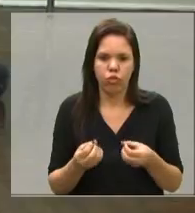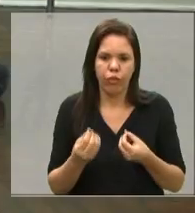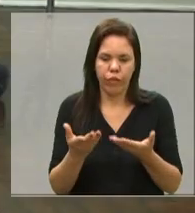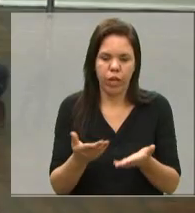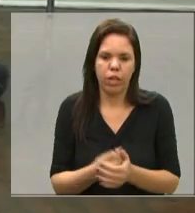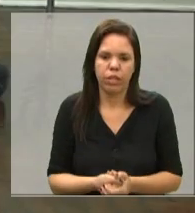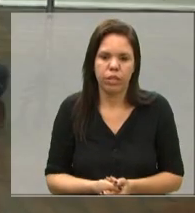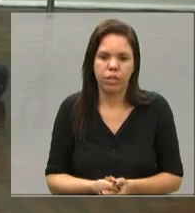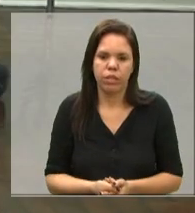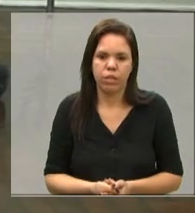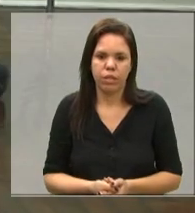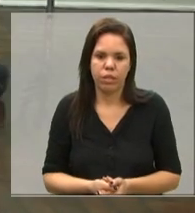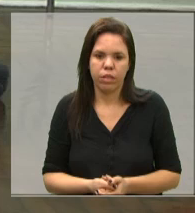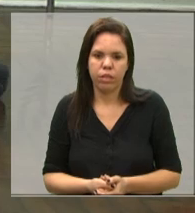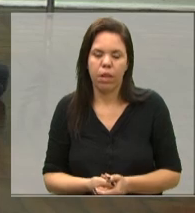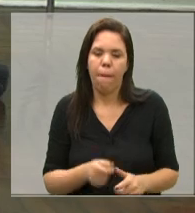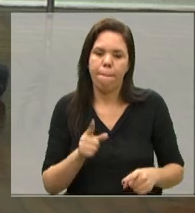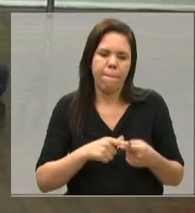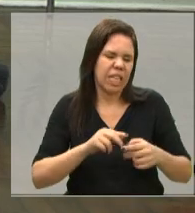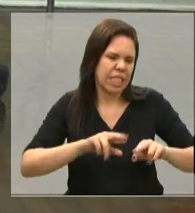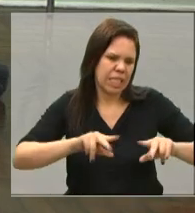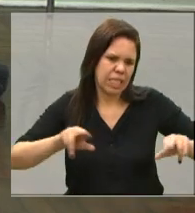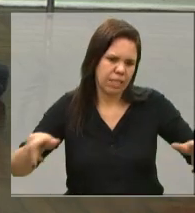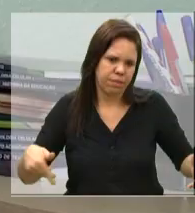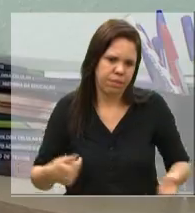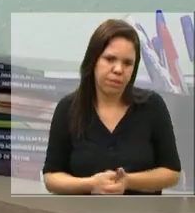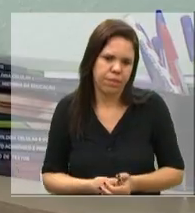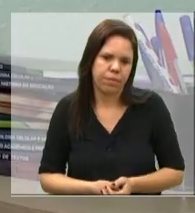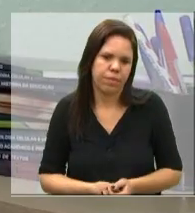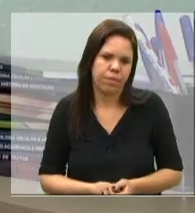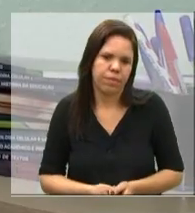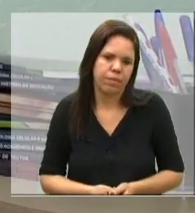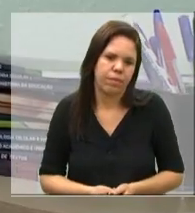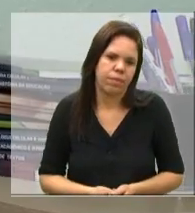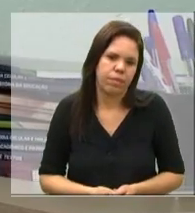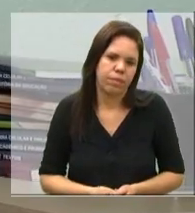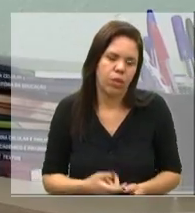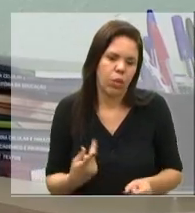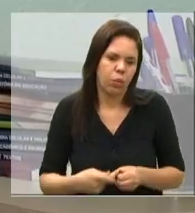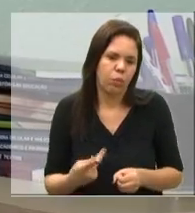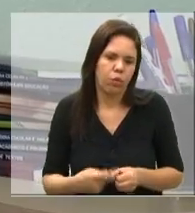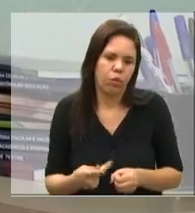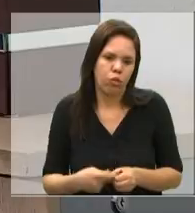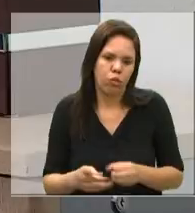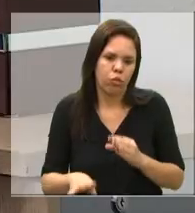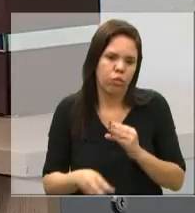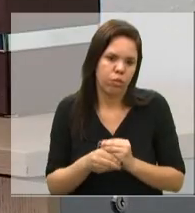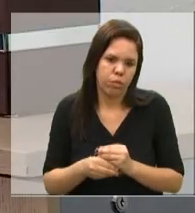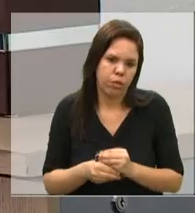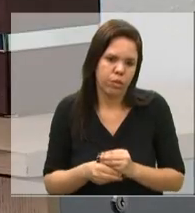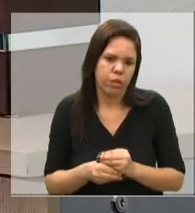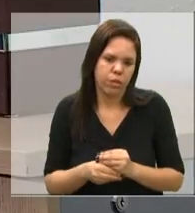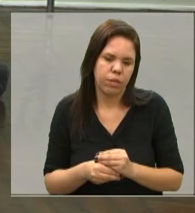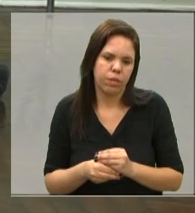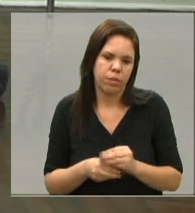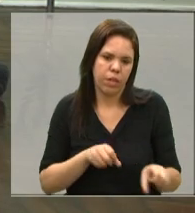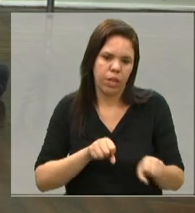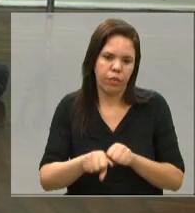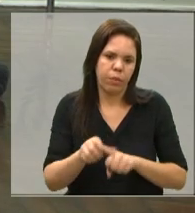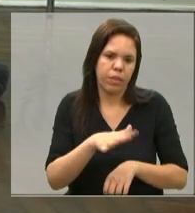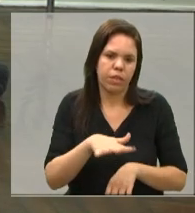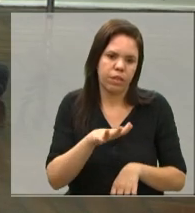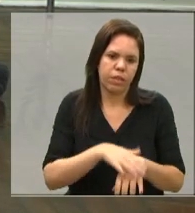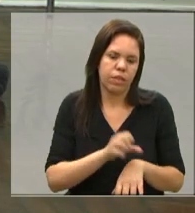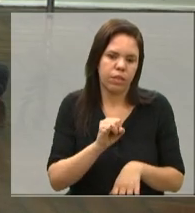oferecem materiais diversos, né? Produtos complementares para aquela formação. Mas